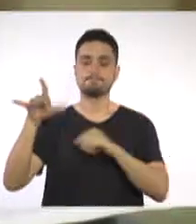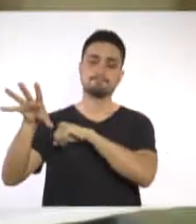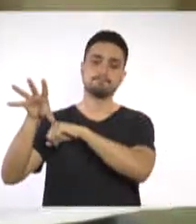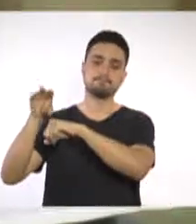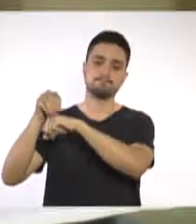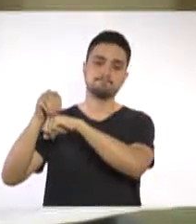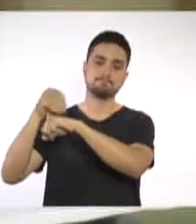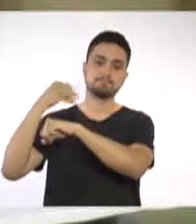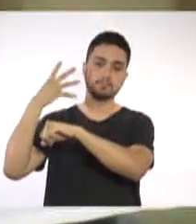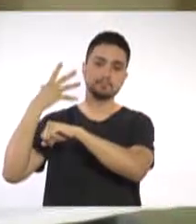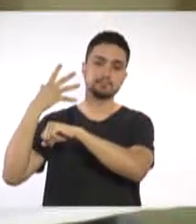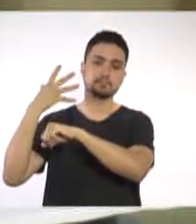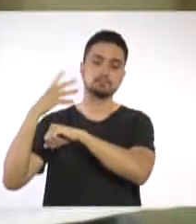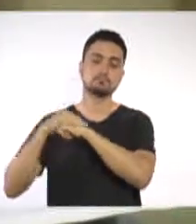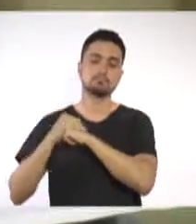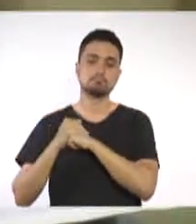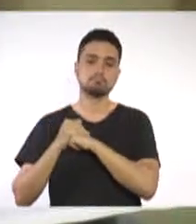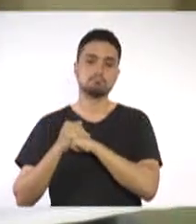delas